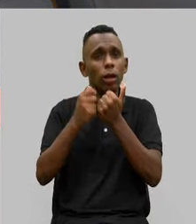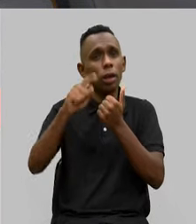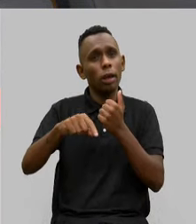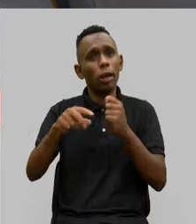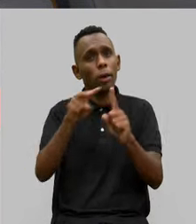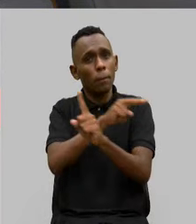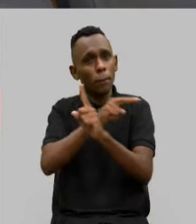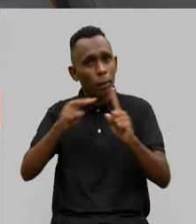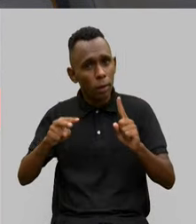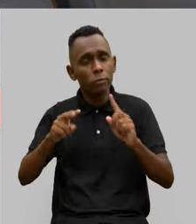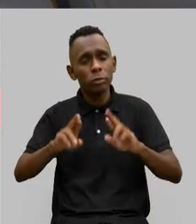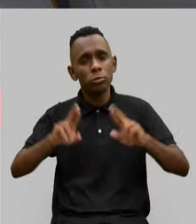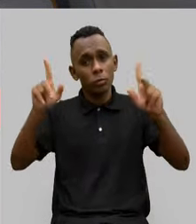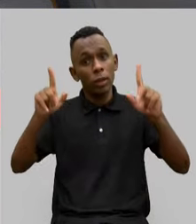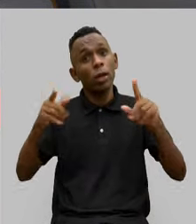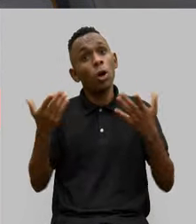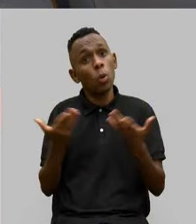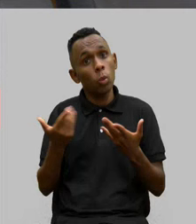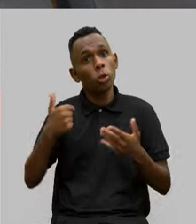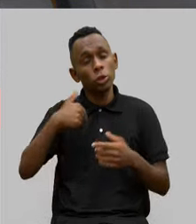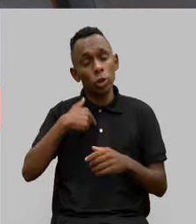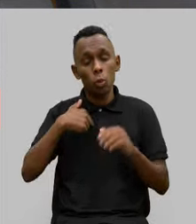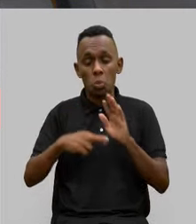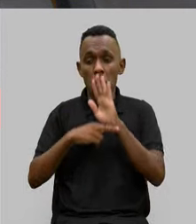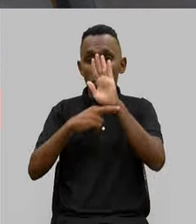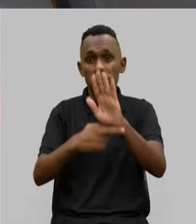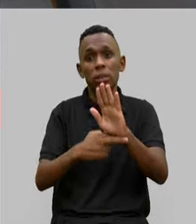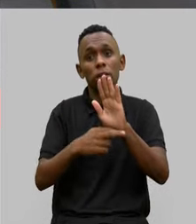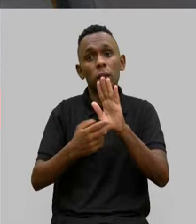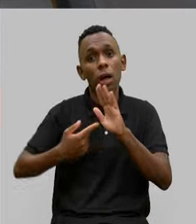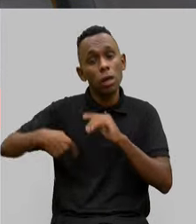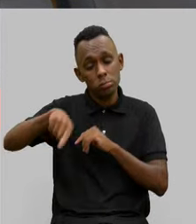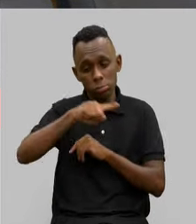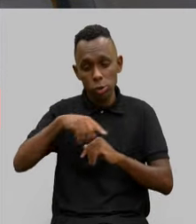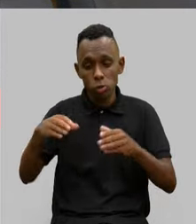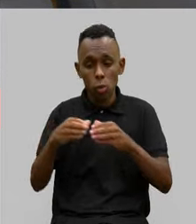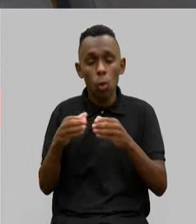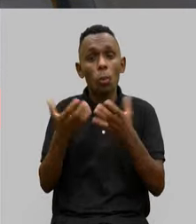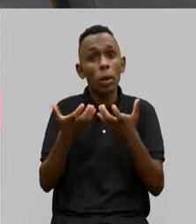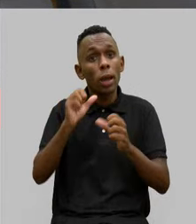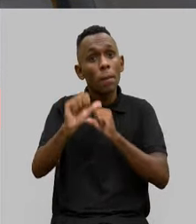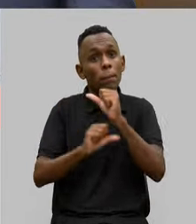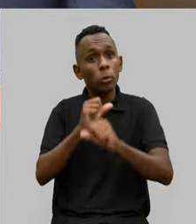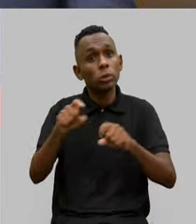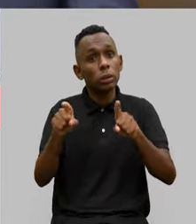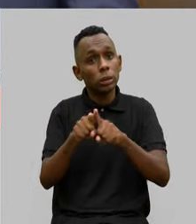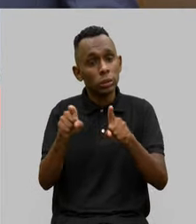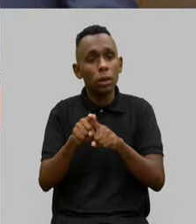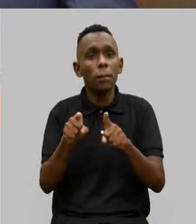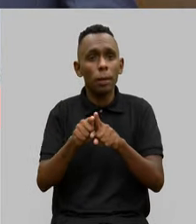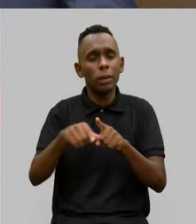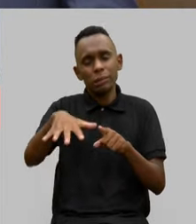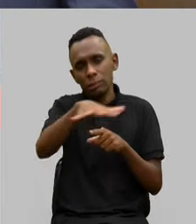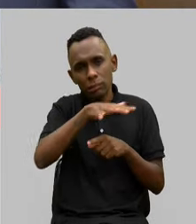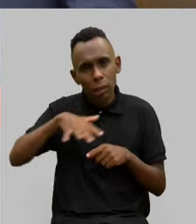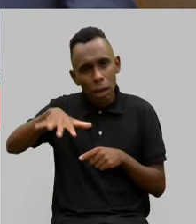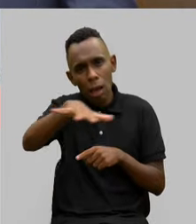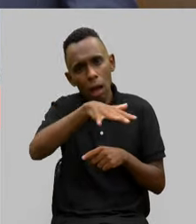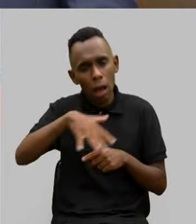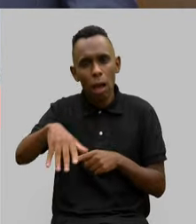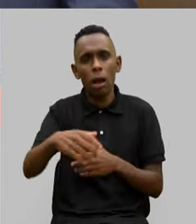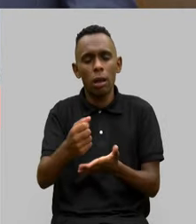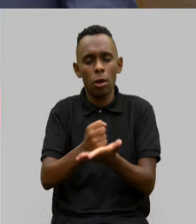super disruptiva Hoje eu tô aqui representando eles e a gente quer mudar também esse cenário da Indústria